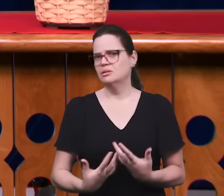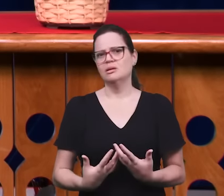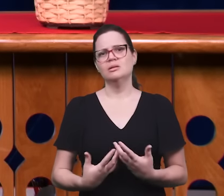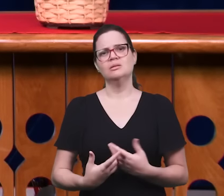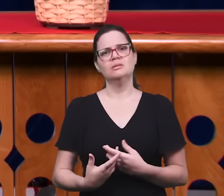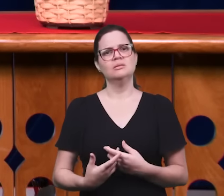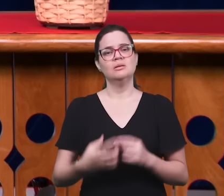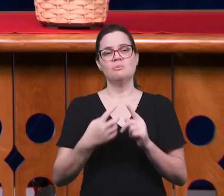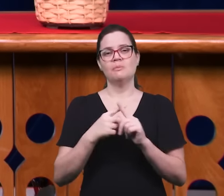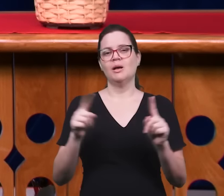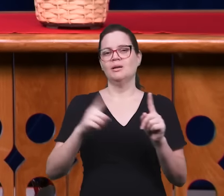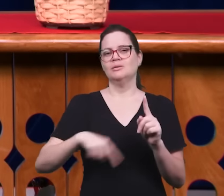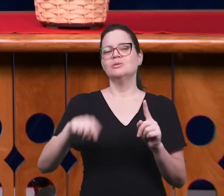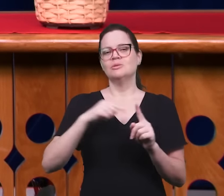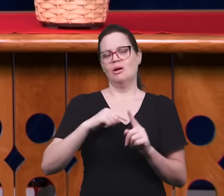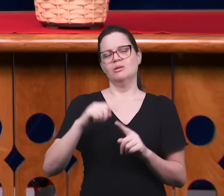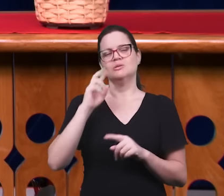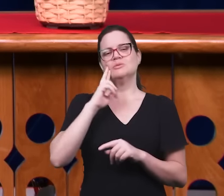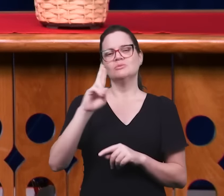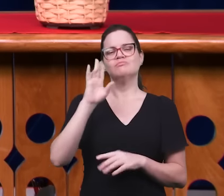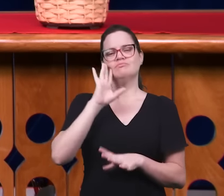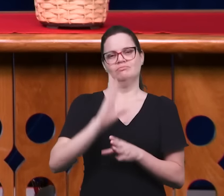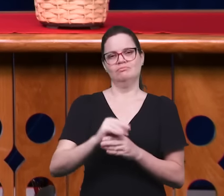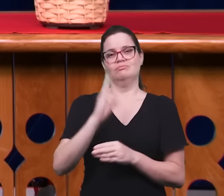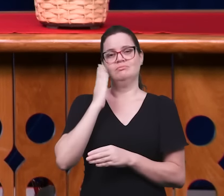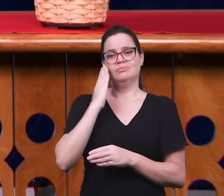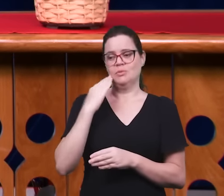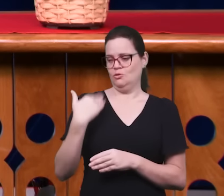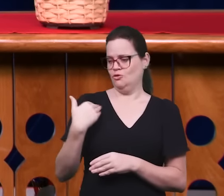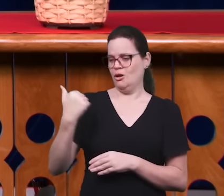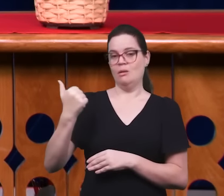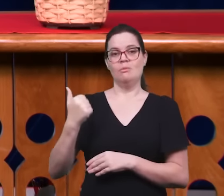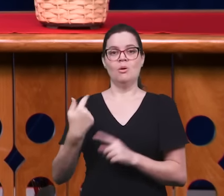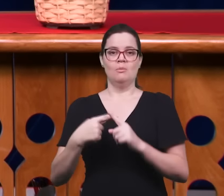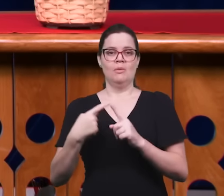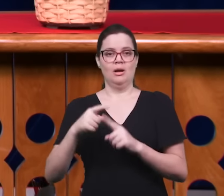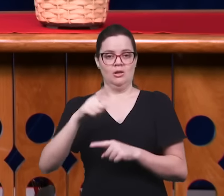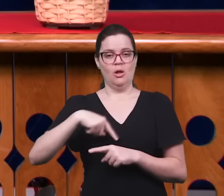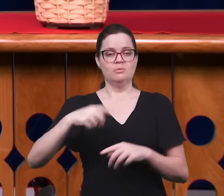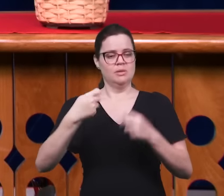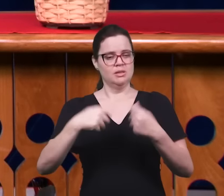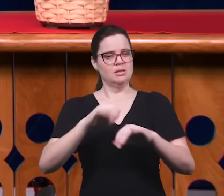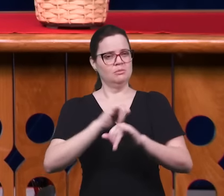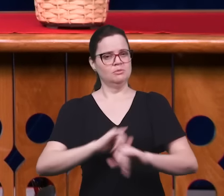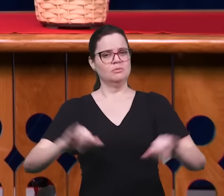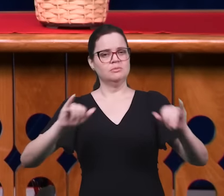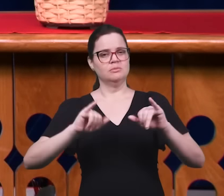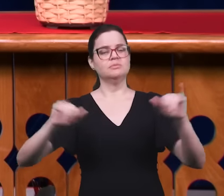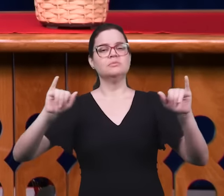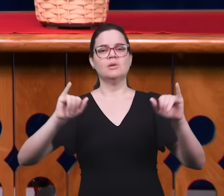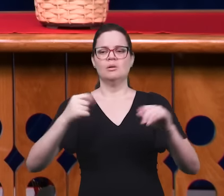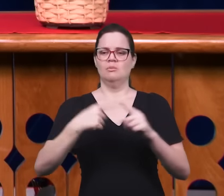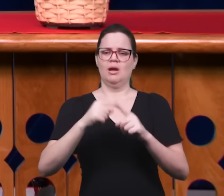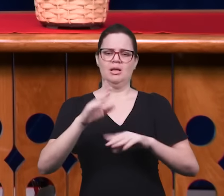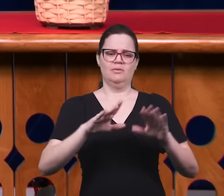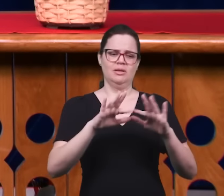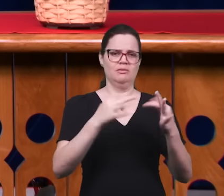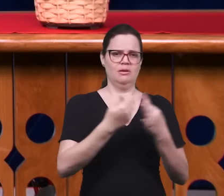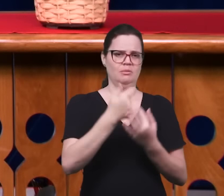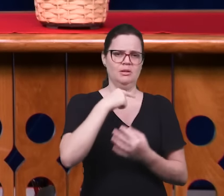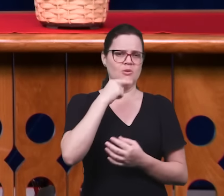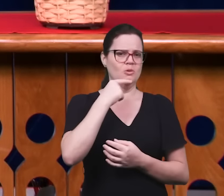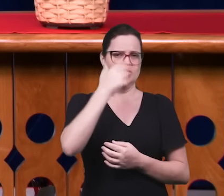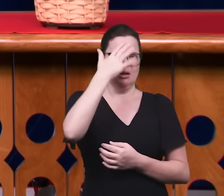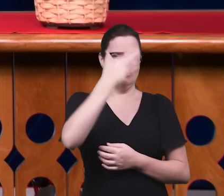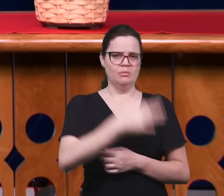mensagem, nós temos um chamado, uma mensagem que muitas vezes o mundo não vai querer ouvir, que a nossa família pode também não querer